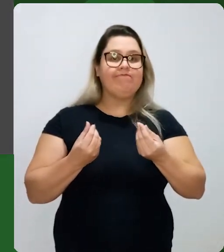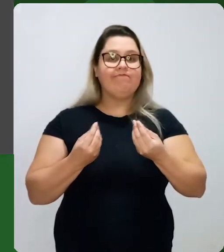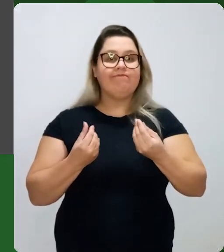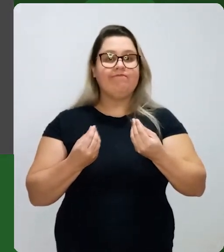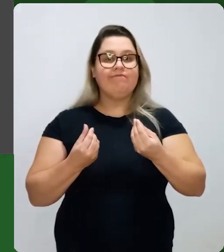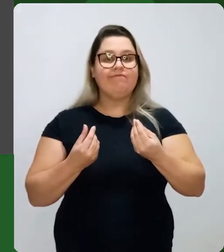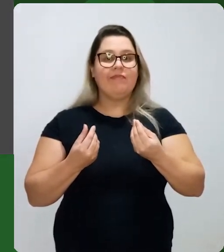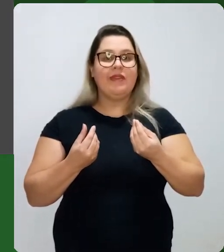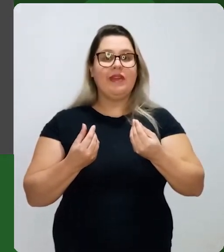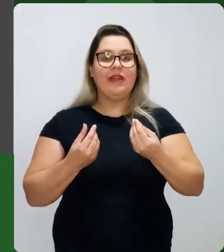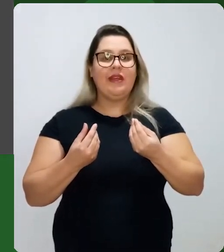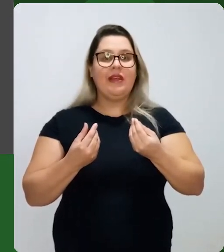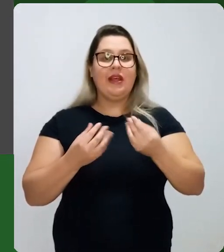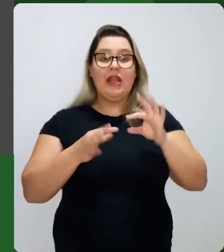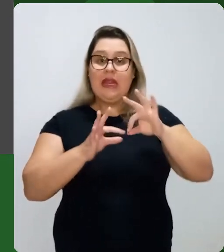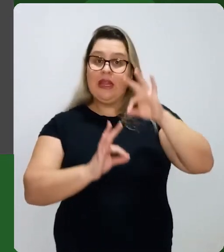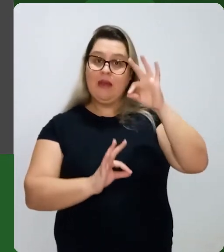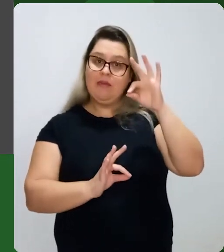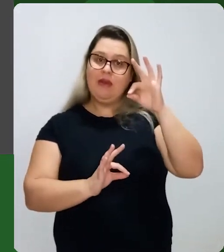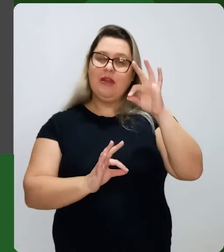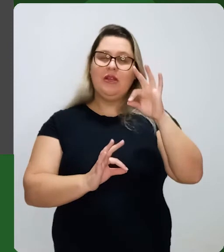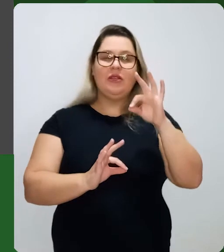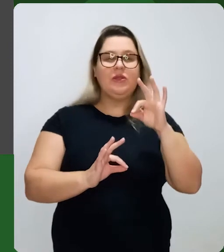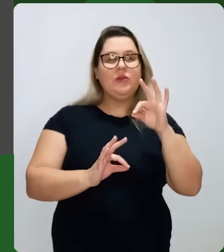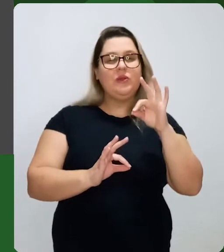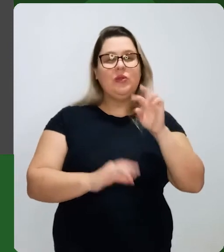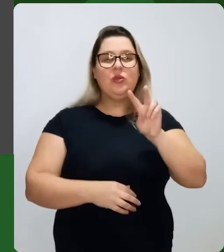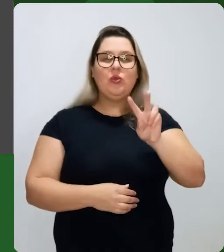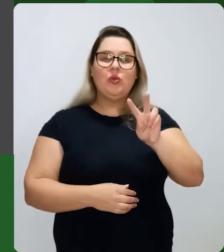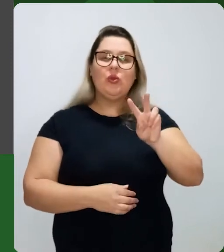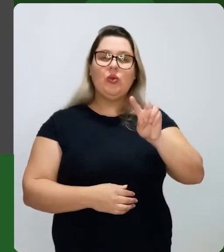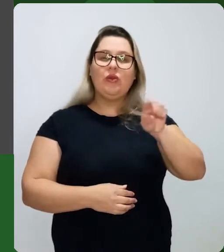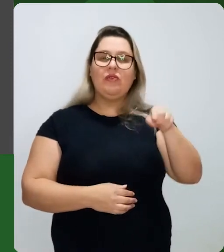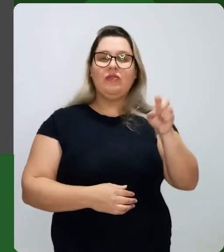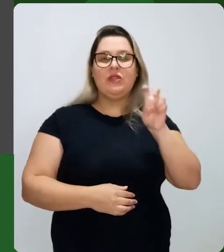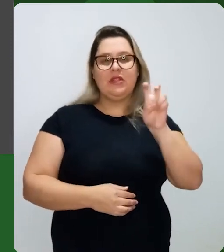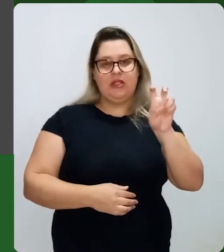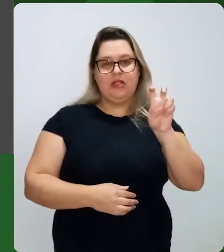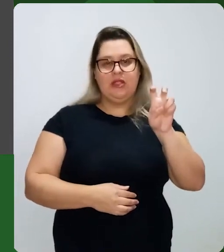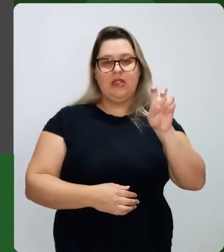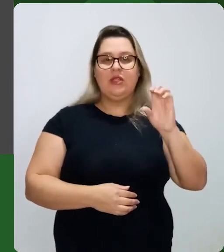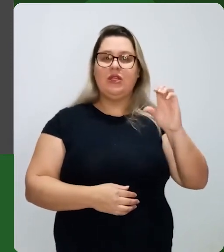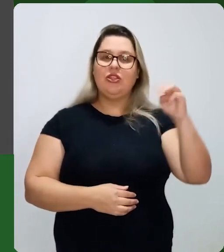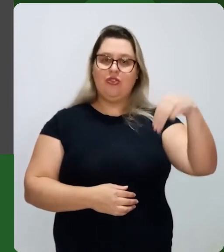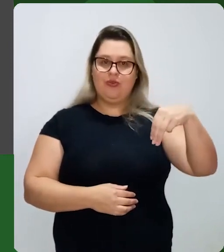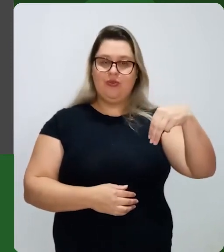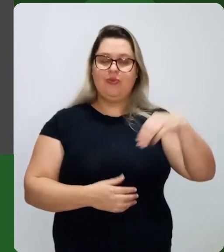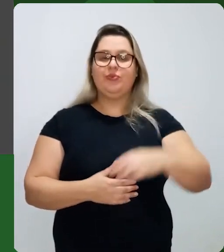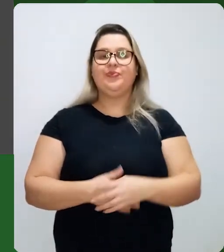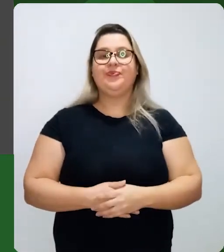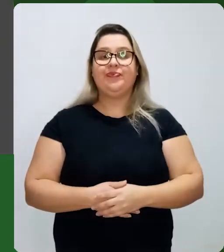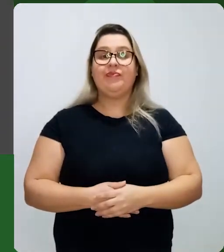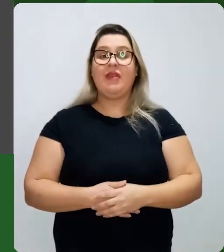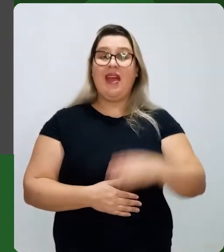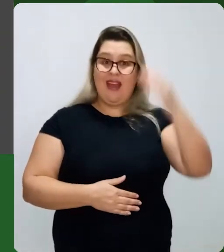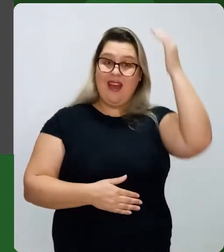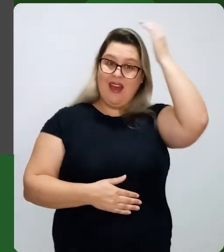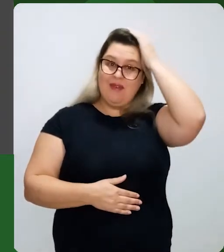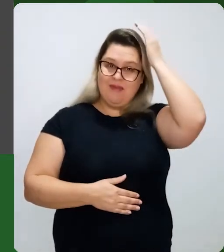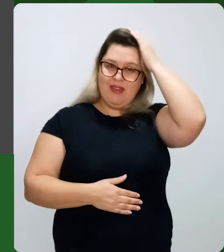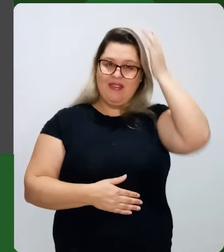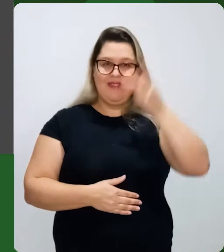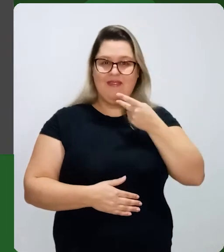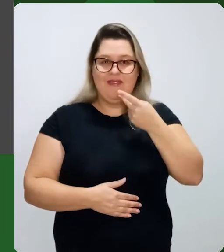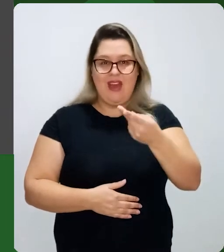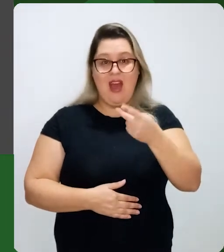vai ser no tamanho de 2,5 centímetros. Essa cabeça que a